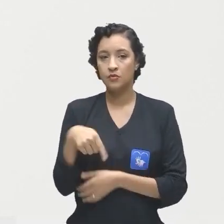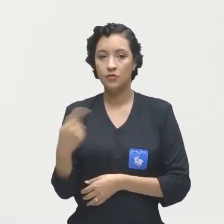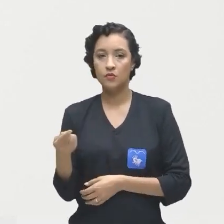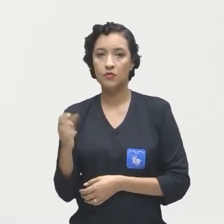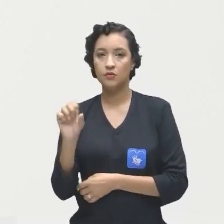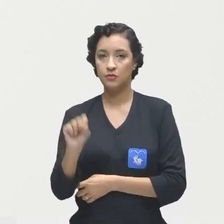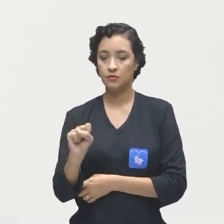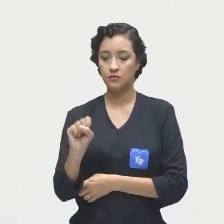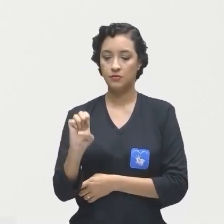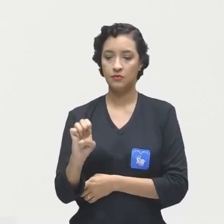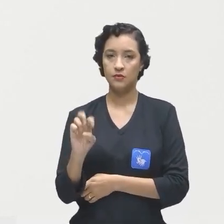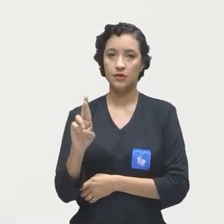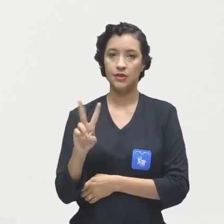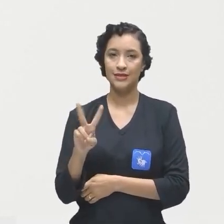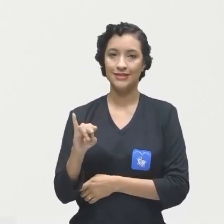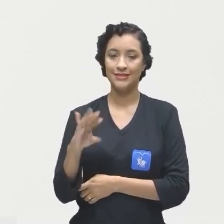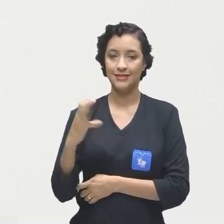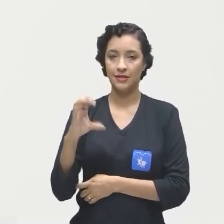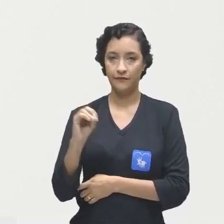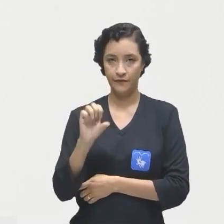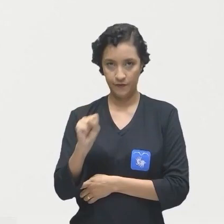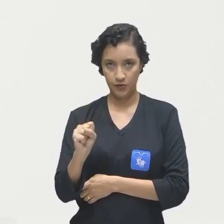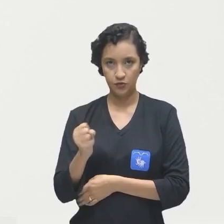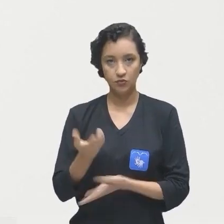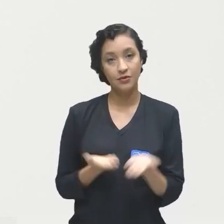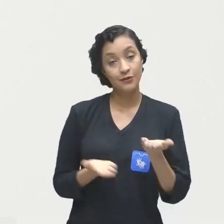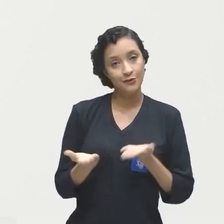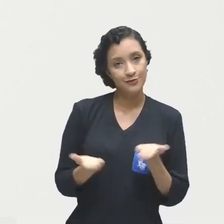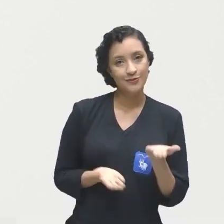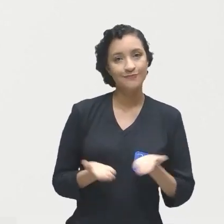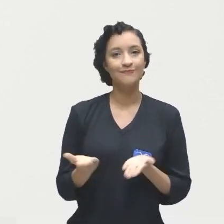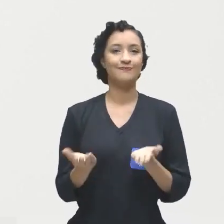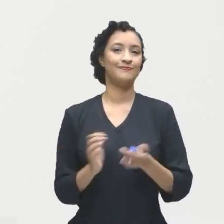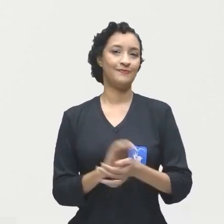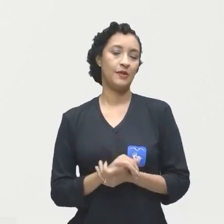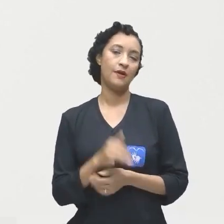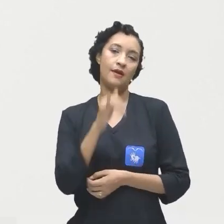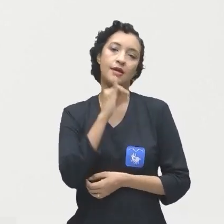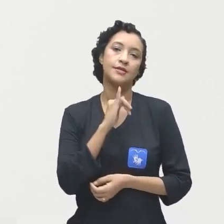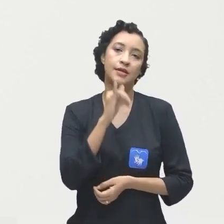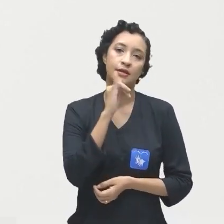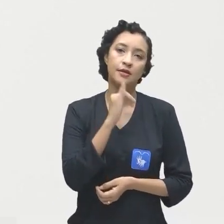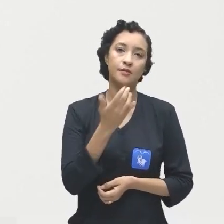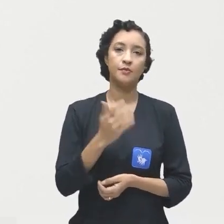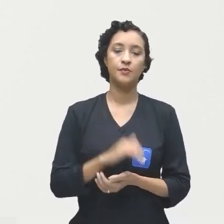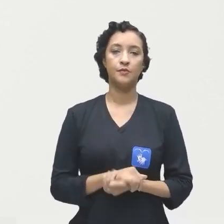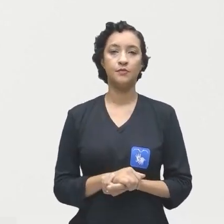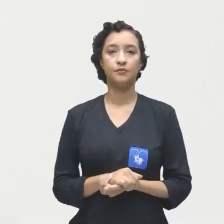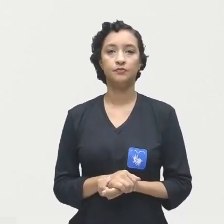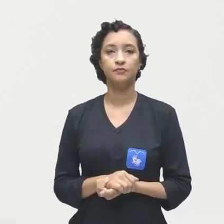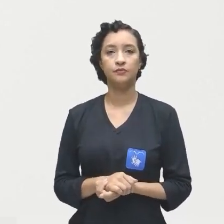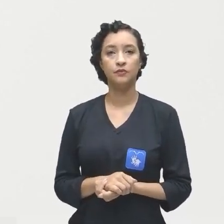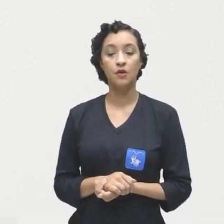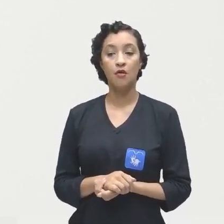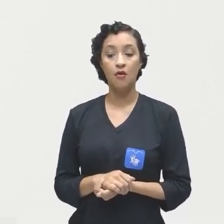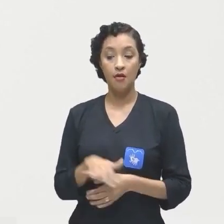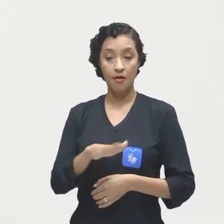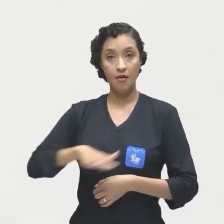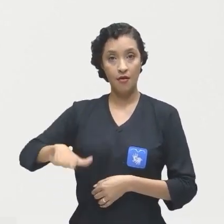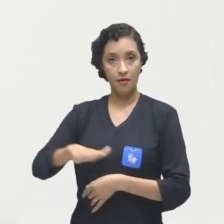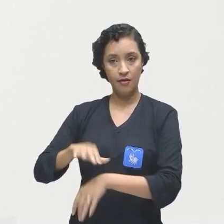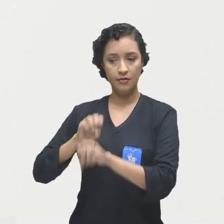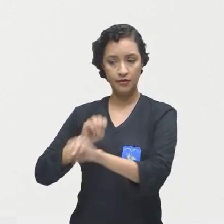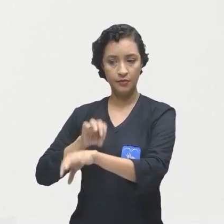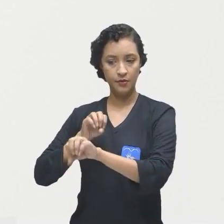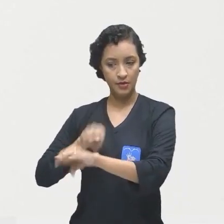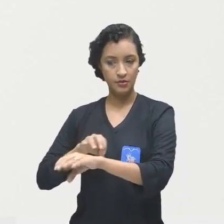são oferecidos no terceiro setor. Por exemplo, serviços educacionais, serviços